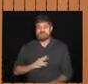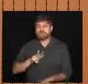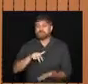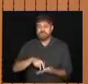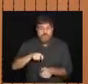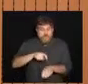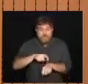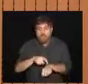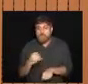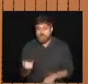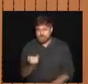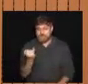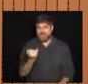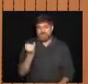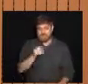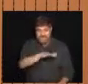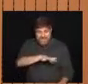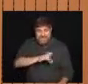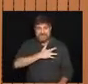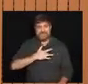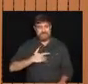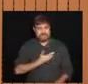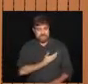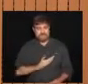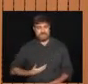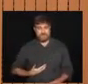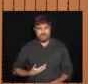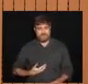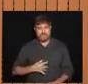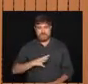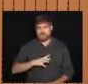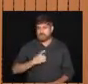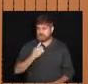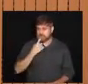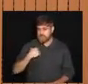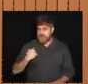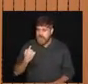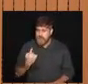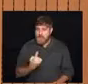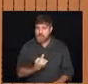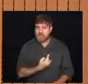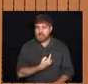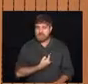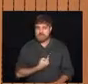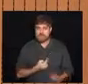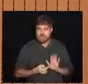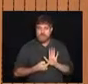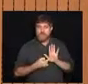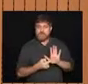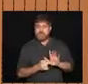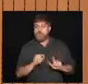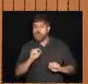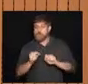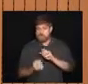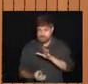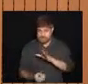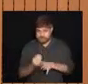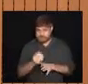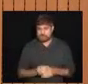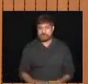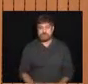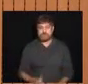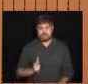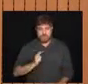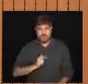muito importante para a saúde pública de Campinas, em que nós vamos trazer a situação que estamos